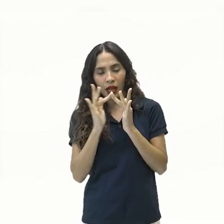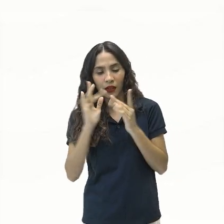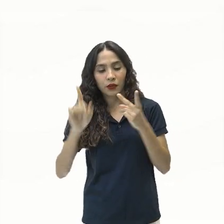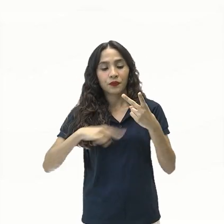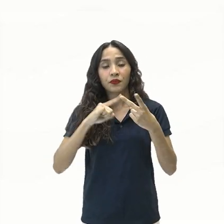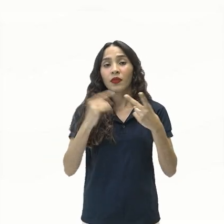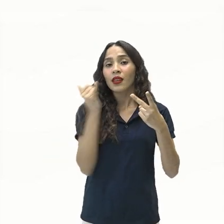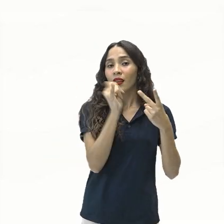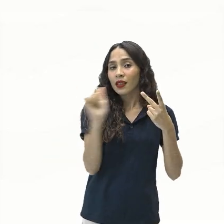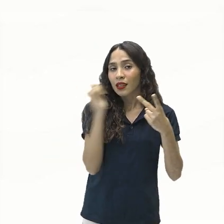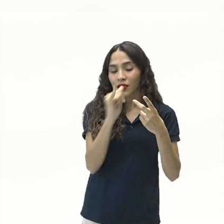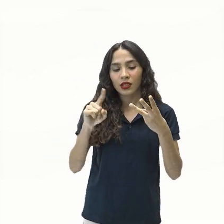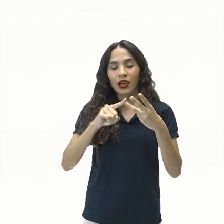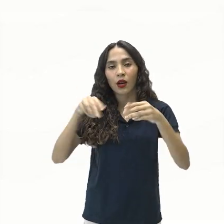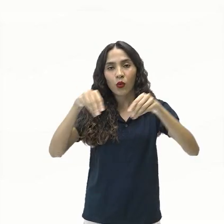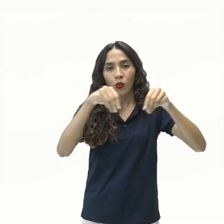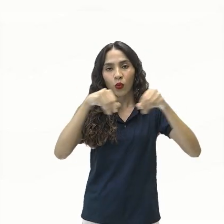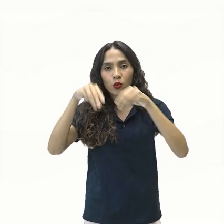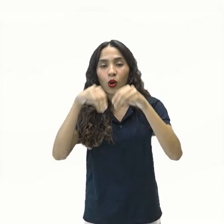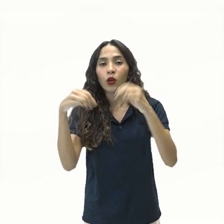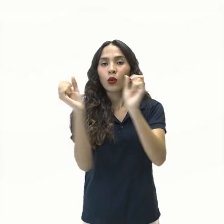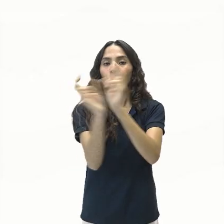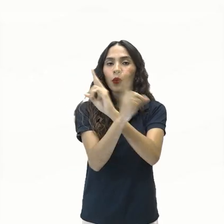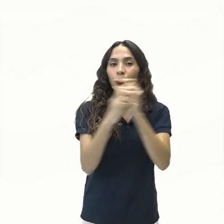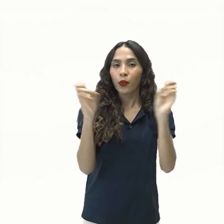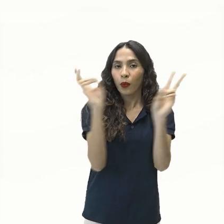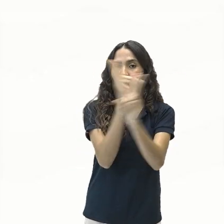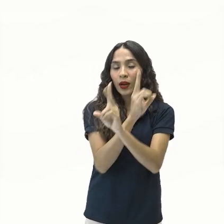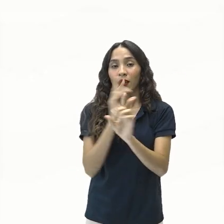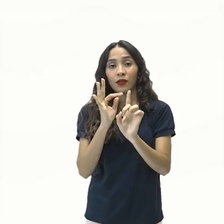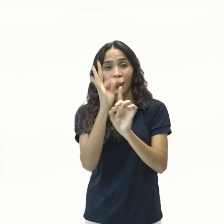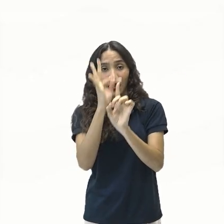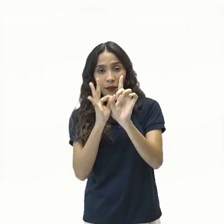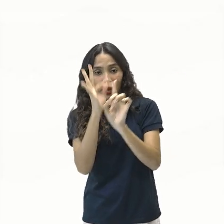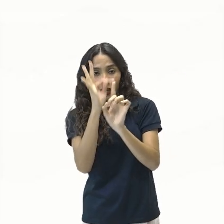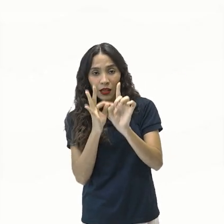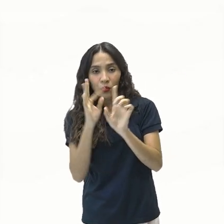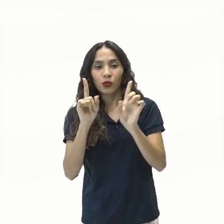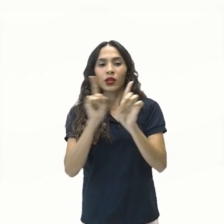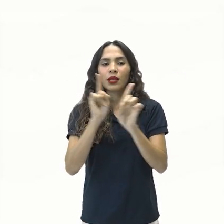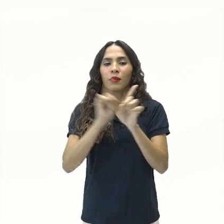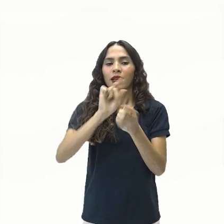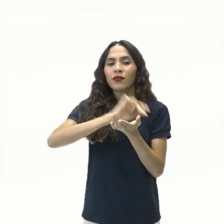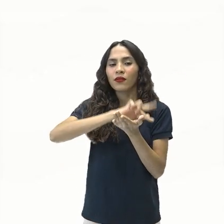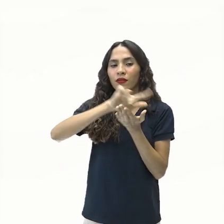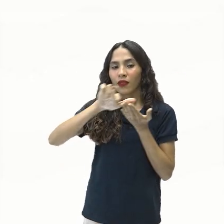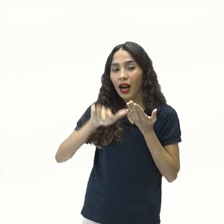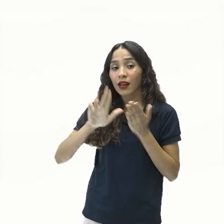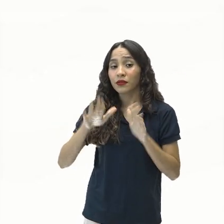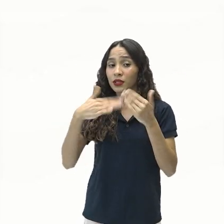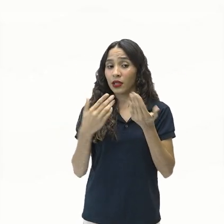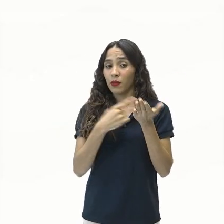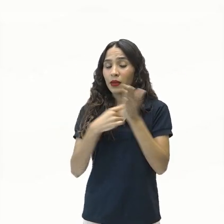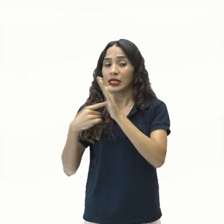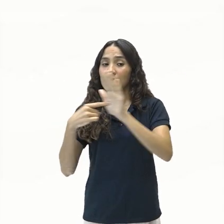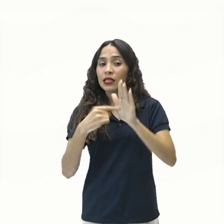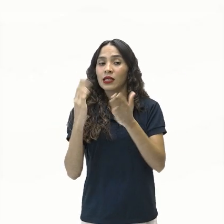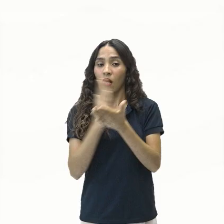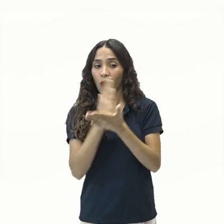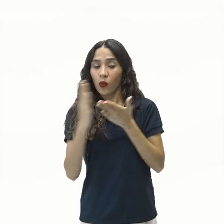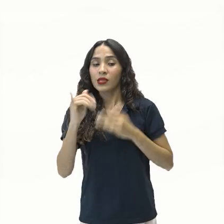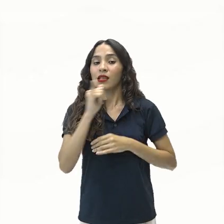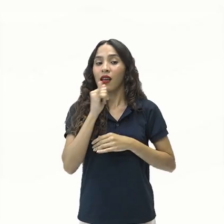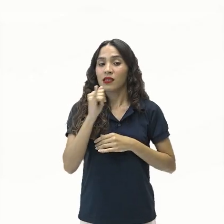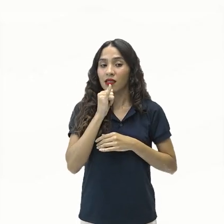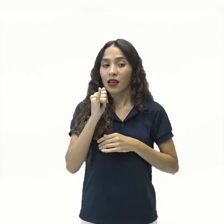o solo, os ventos, as temperaturas, umidade, entre outros. Então, a gente trouxe aqui alguns